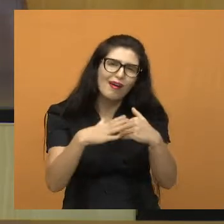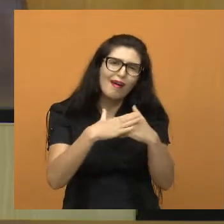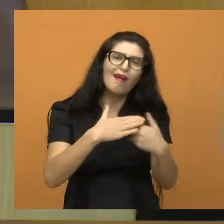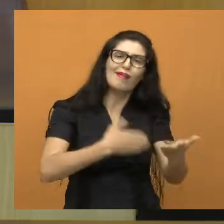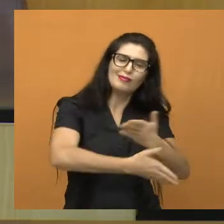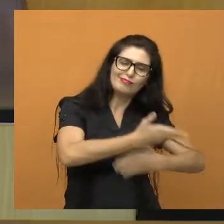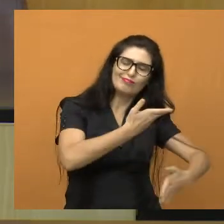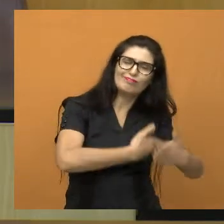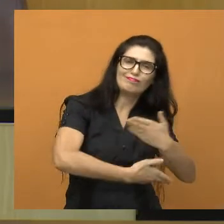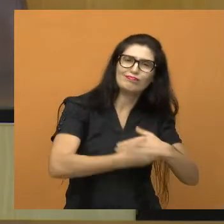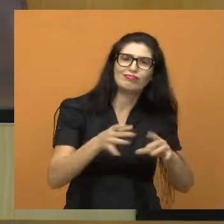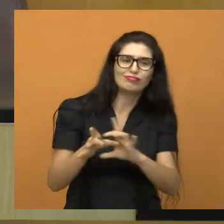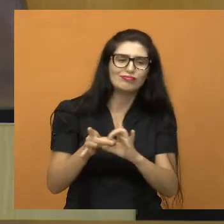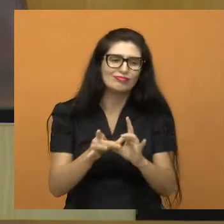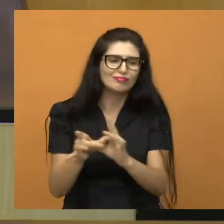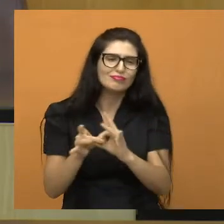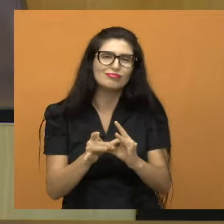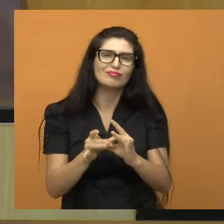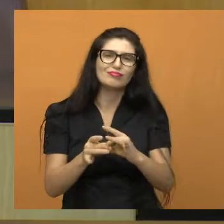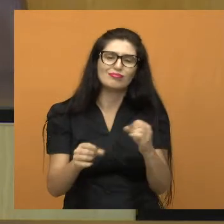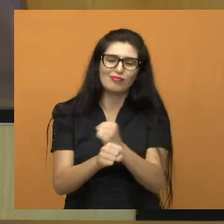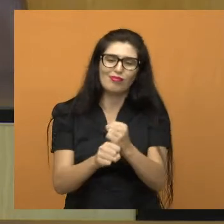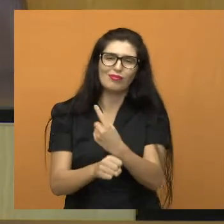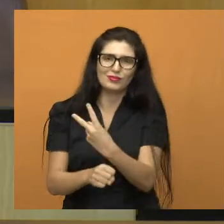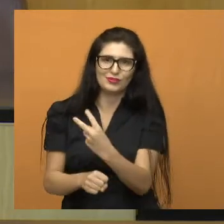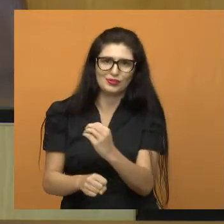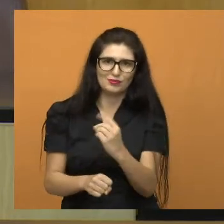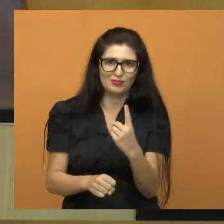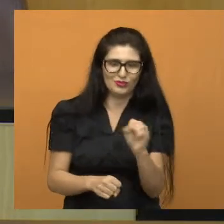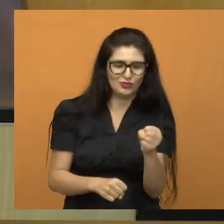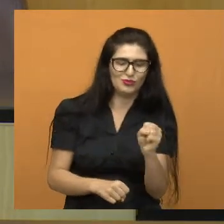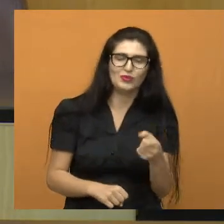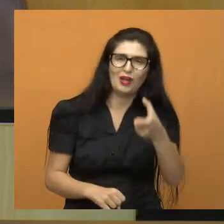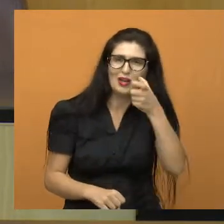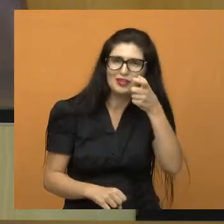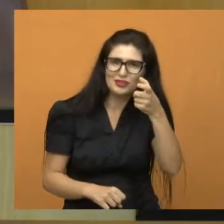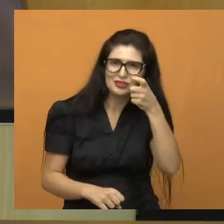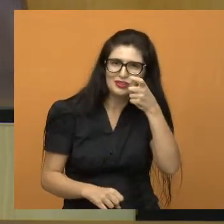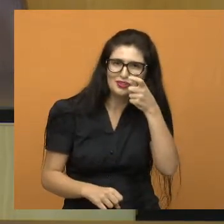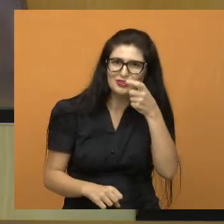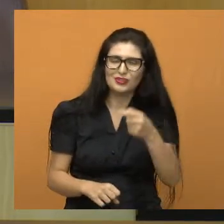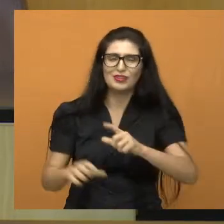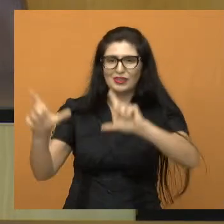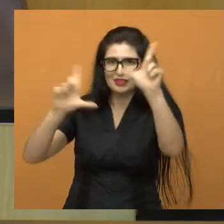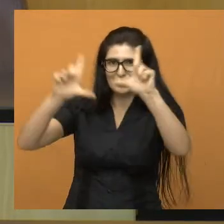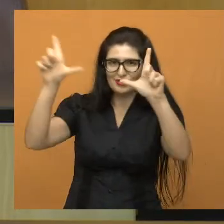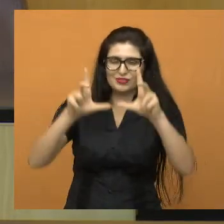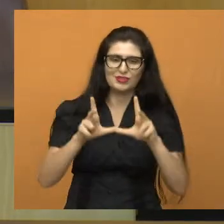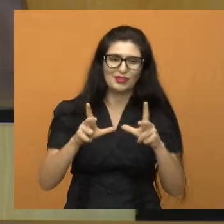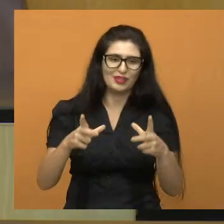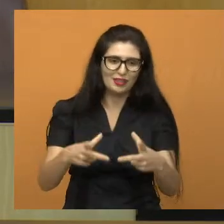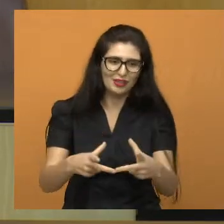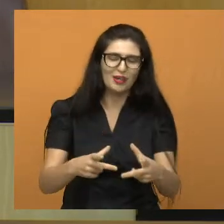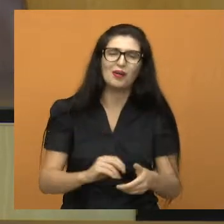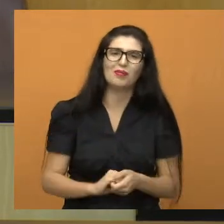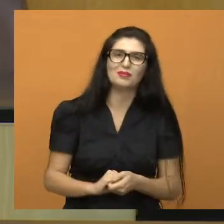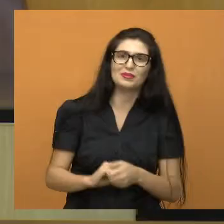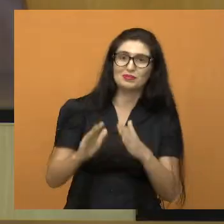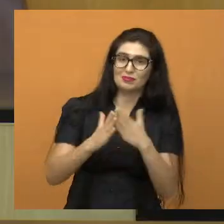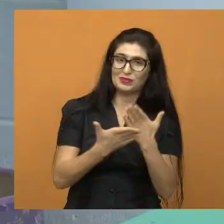campanha de fraternidade 2018. Então, vamos assistir a matéria da TV Câmara realizada lá no Centro